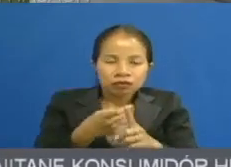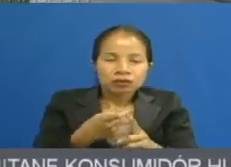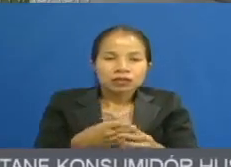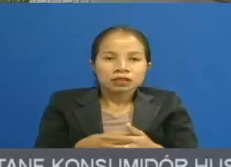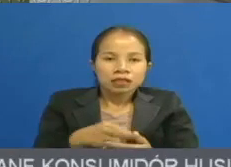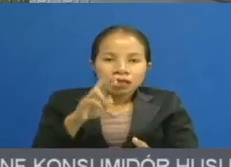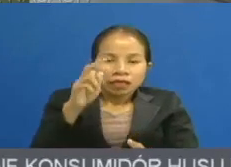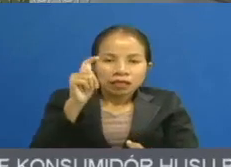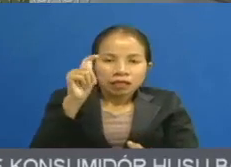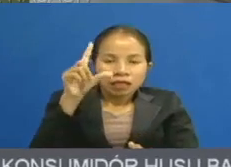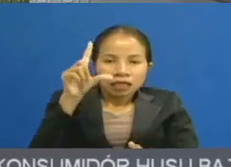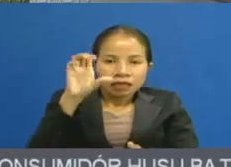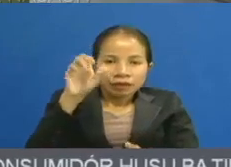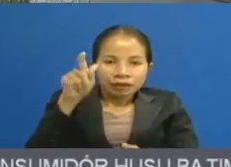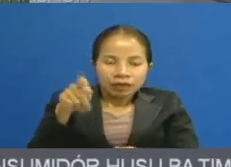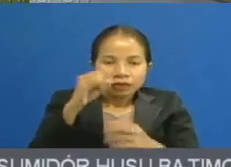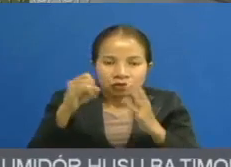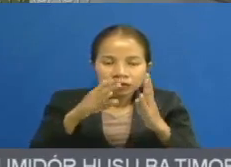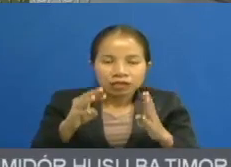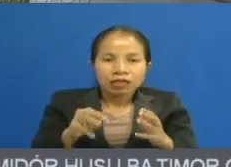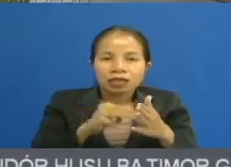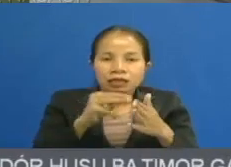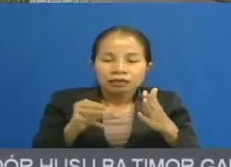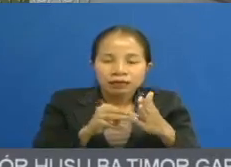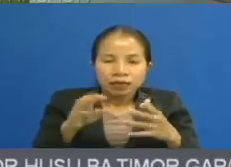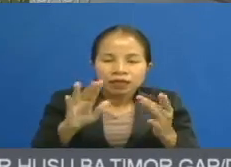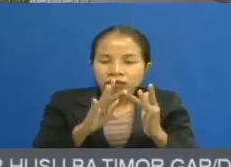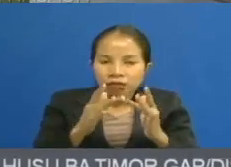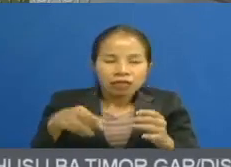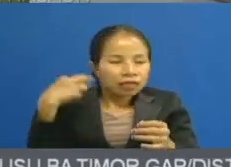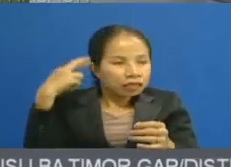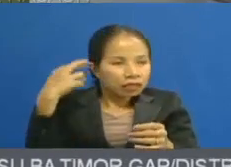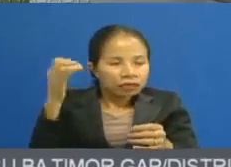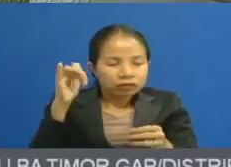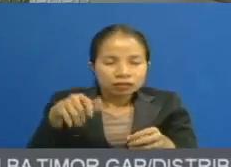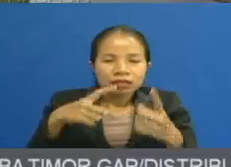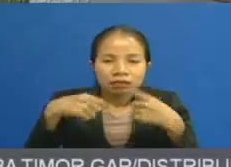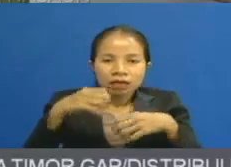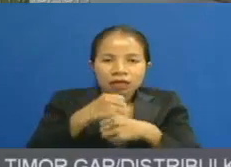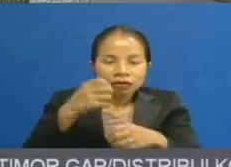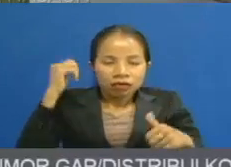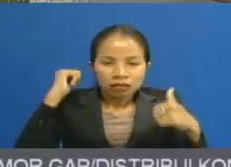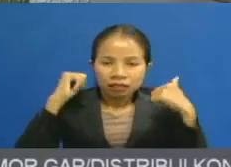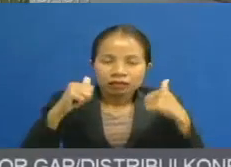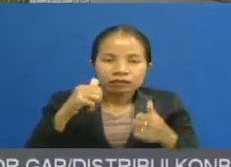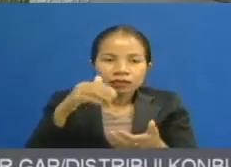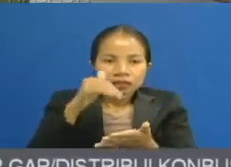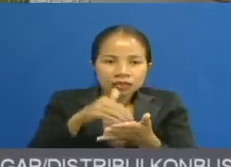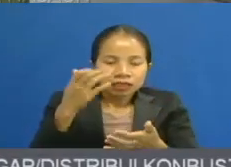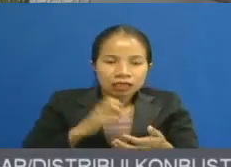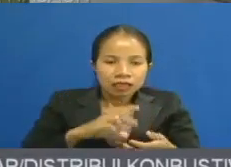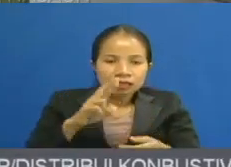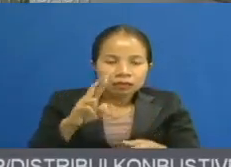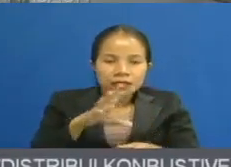televisão Timor-Leste, jornal, mídia online, rádio Balo, ba halo atividades, halo estudo caso e a Hermeira